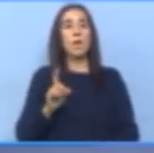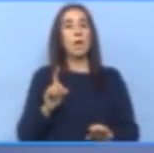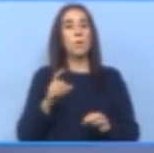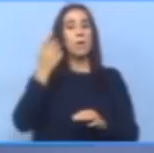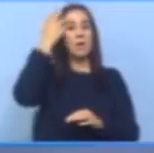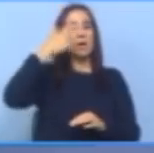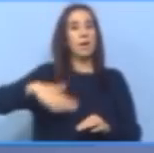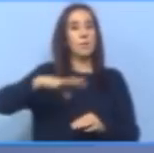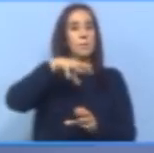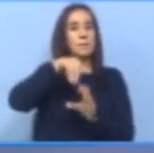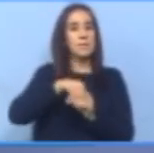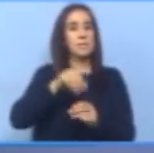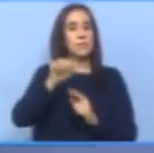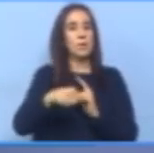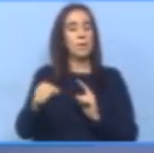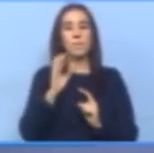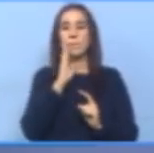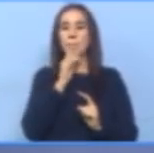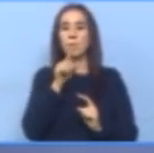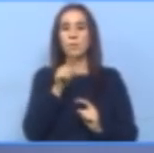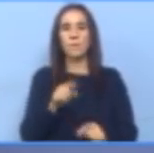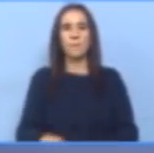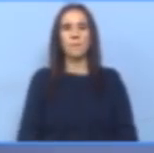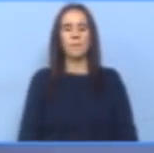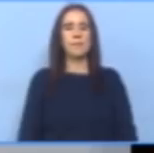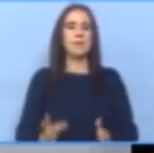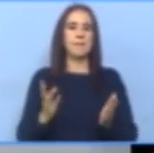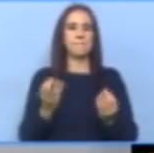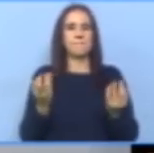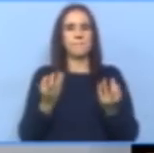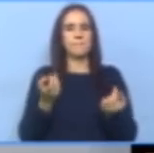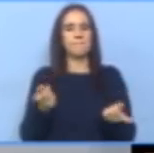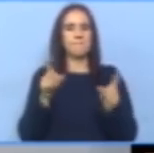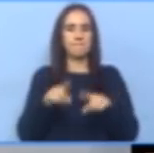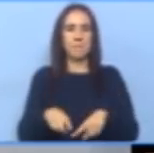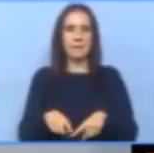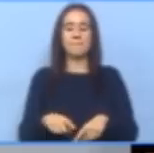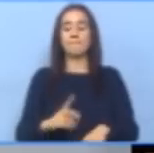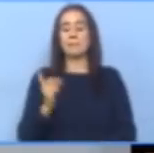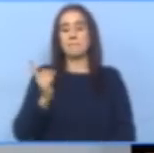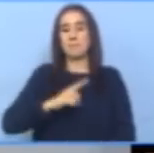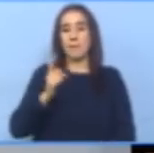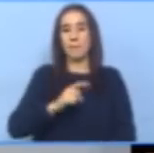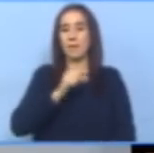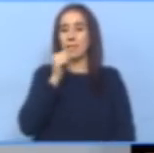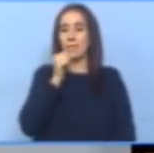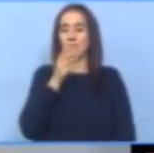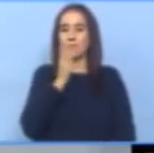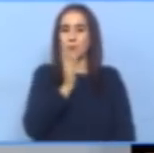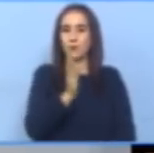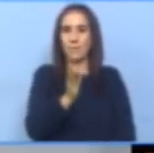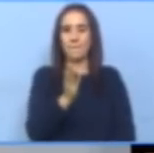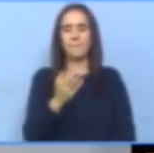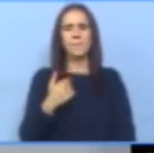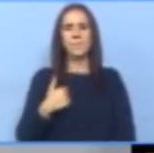reino. Isso cá está, isto é, mais uma vez, dentre as muitas que a gente sempre repete, e que